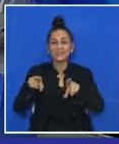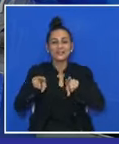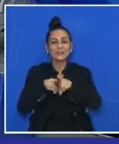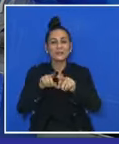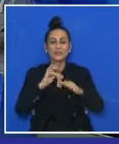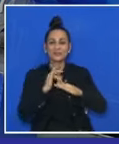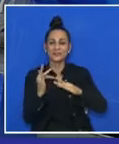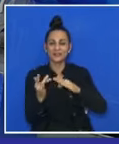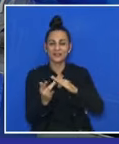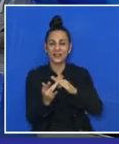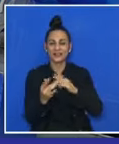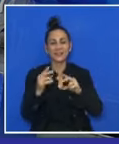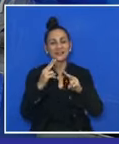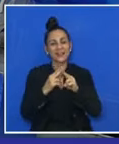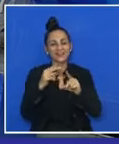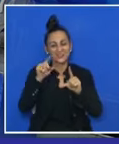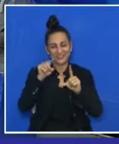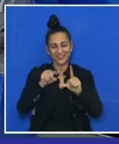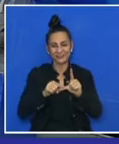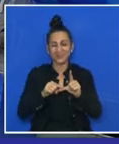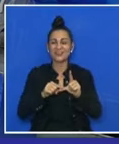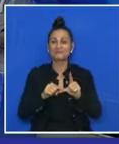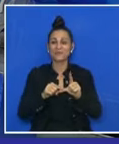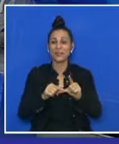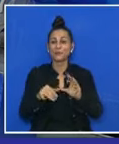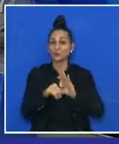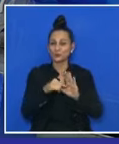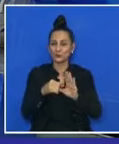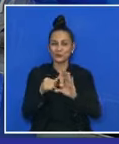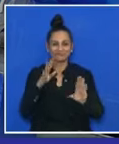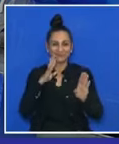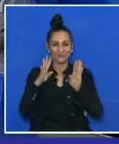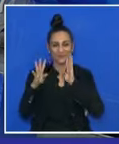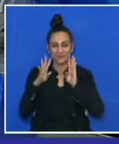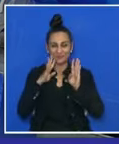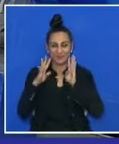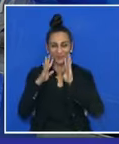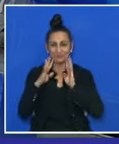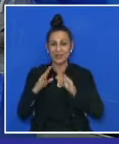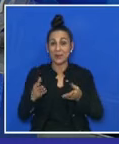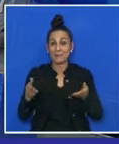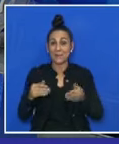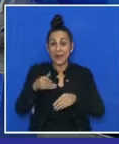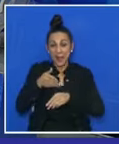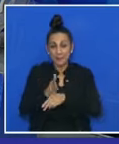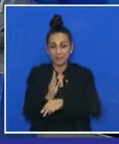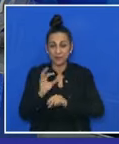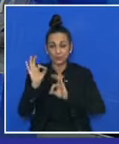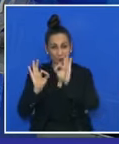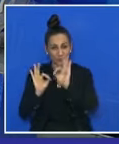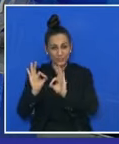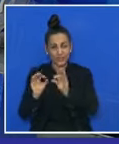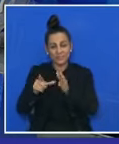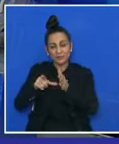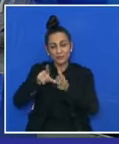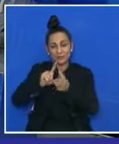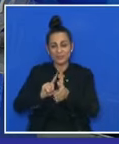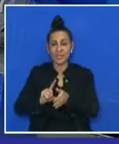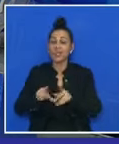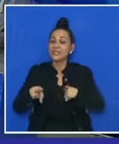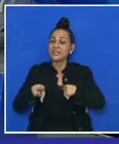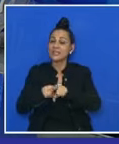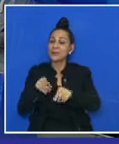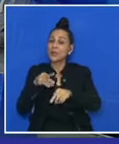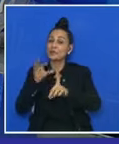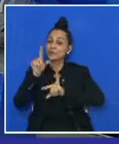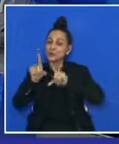e também pelas redes sociais da Caixa e da Rede TV, no YouTube e no Facebook. Para validar todo o processo de preparação e o